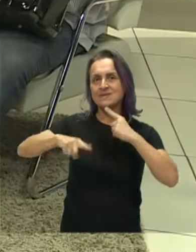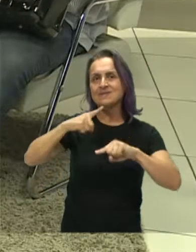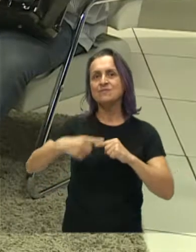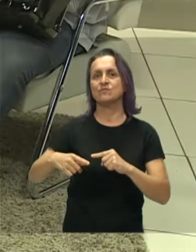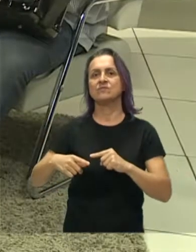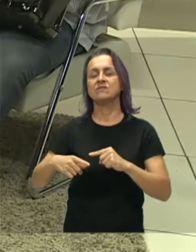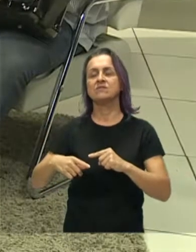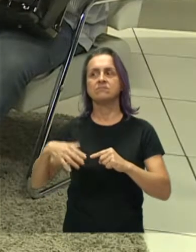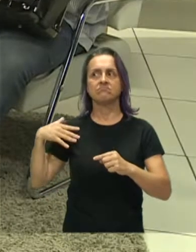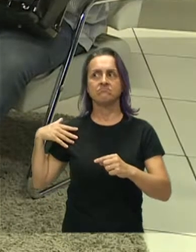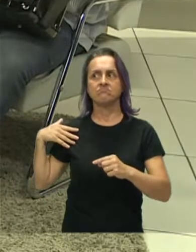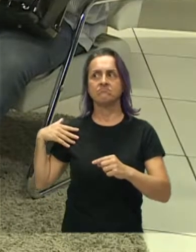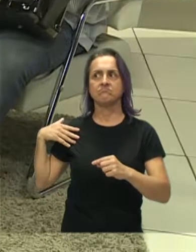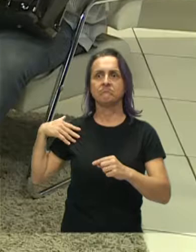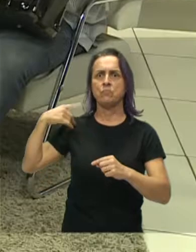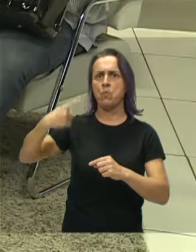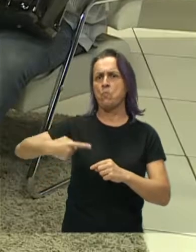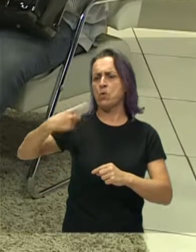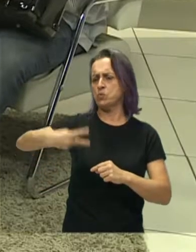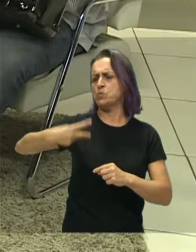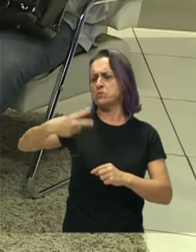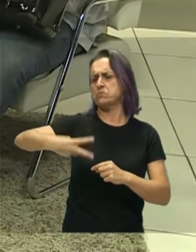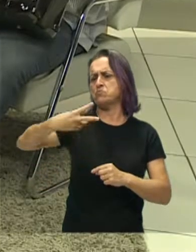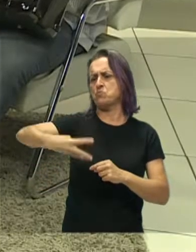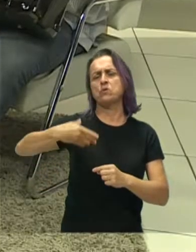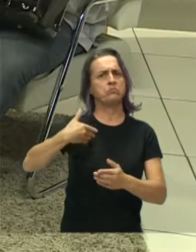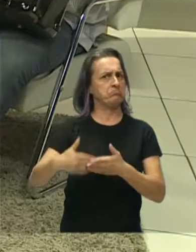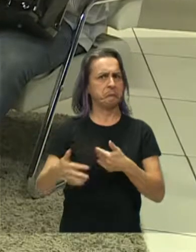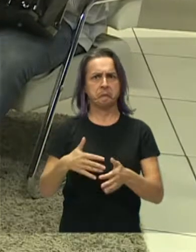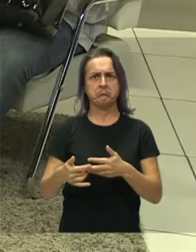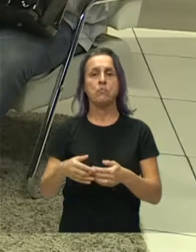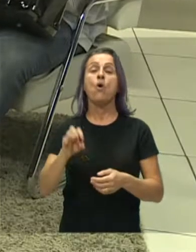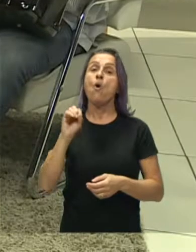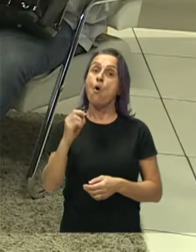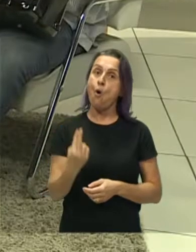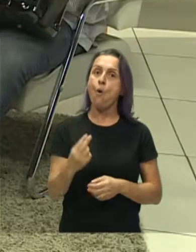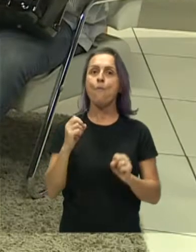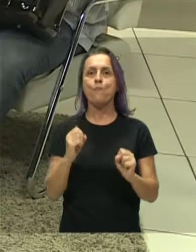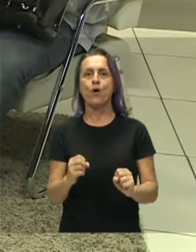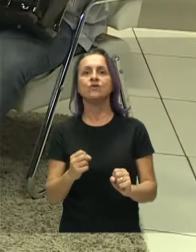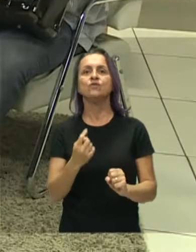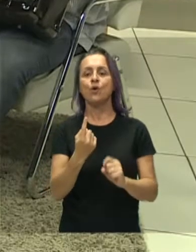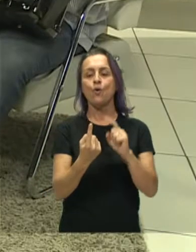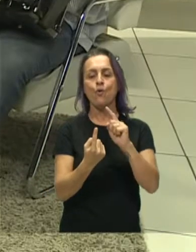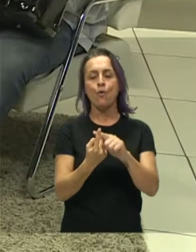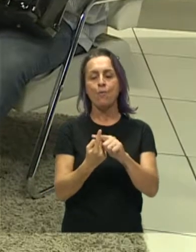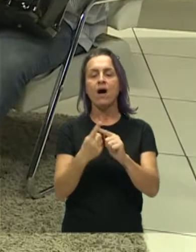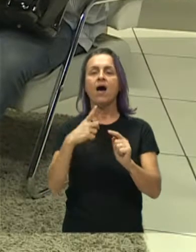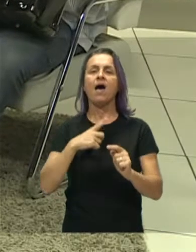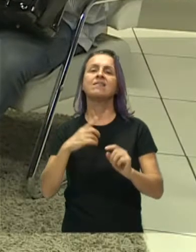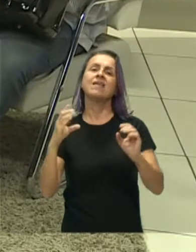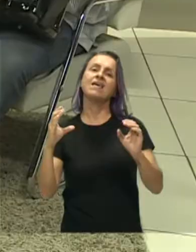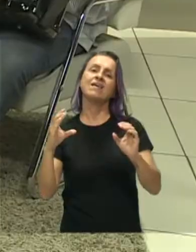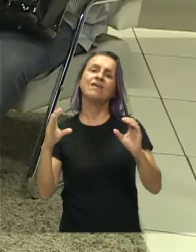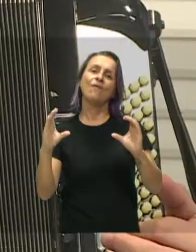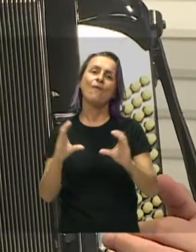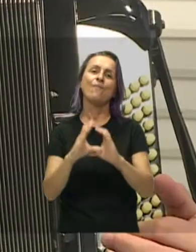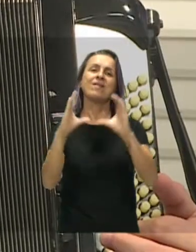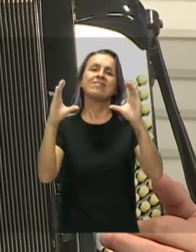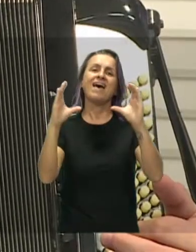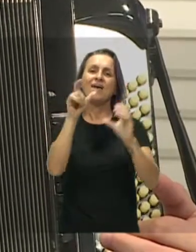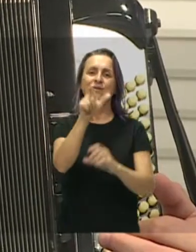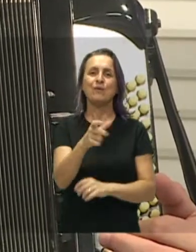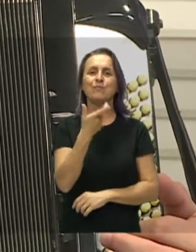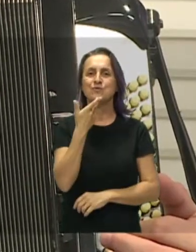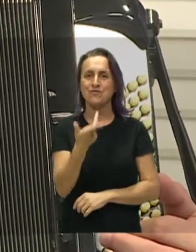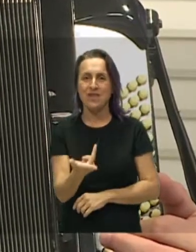outra, ou você pode assistir do modo que eu mais gosto, que é entre uma música e outra, tem um comentário de uma pessoa ligada à minha vida e ela vai